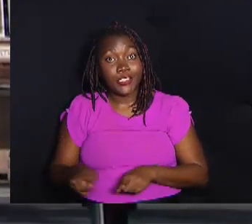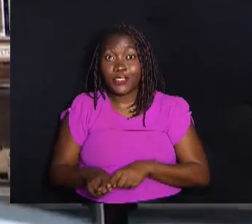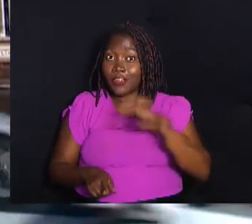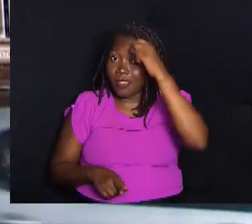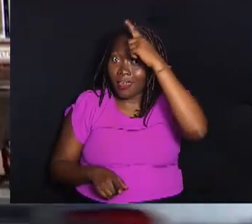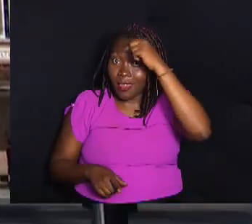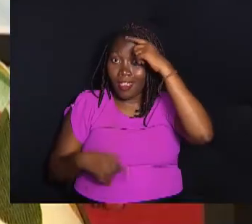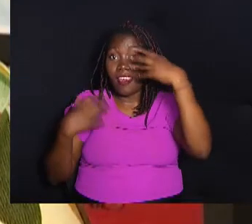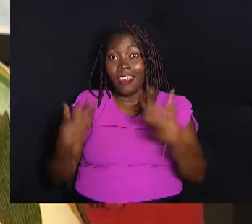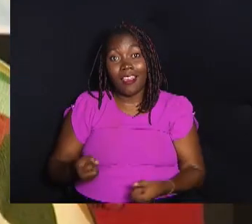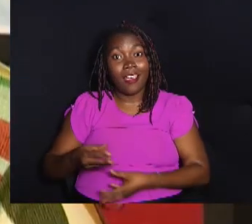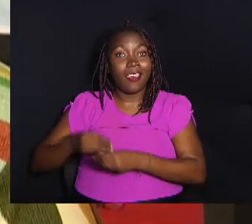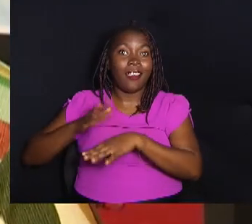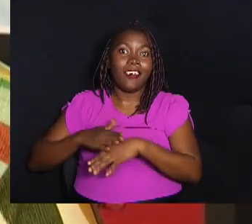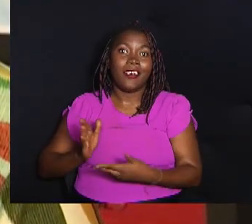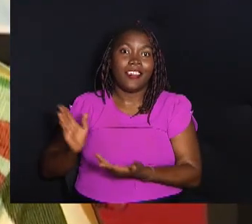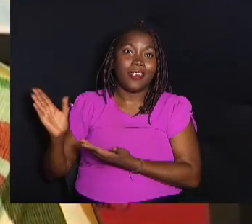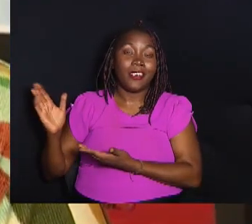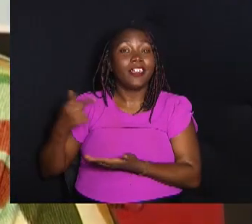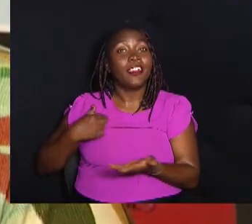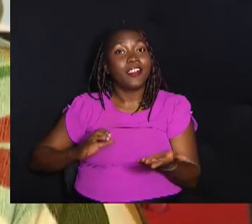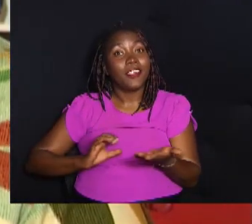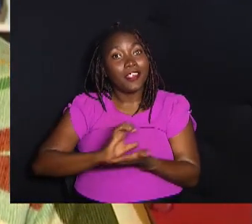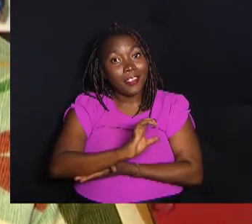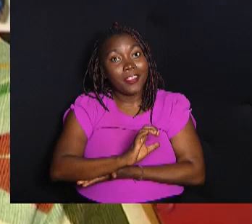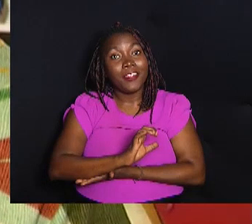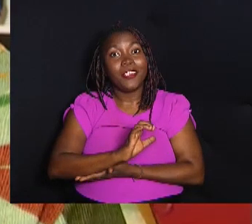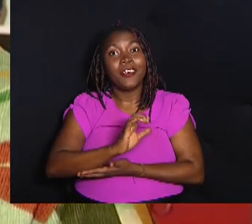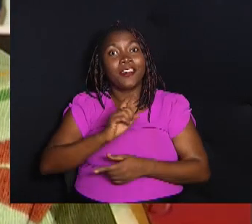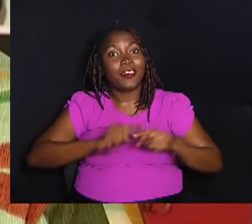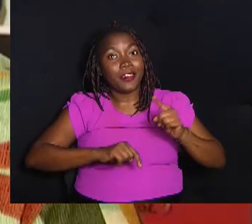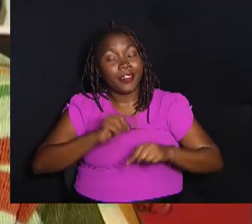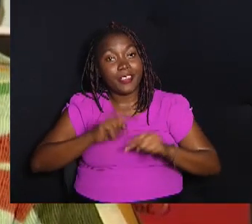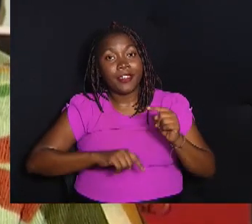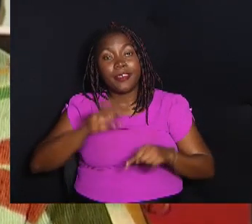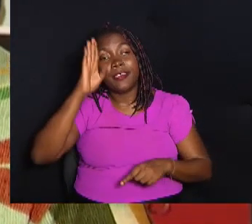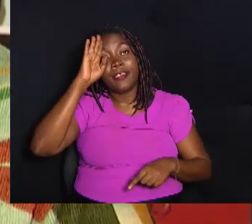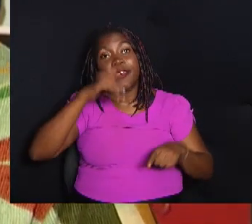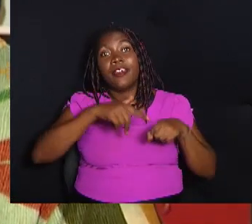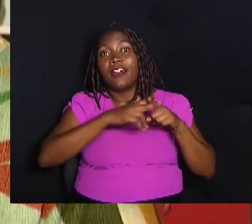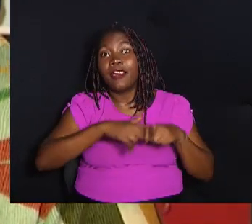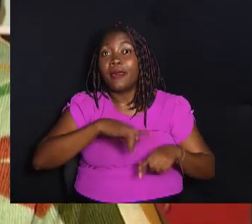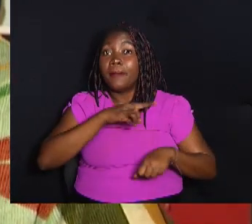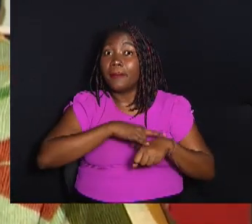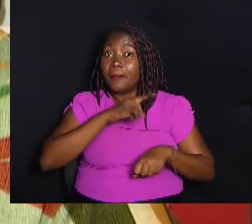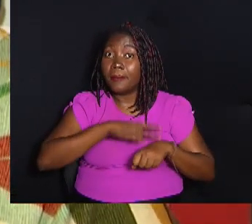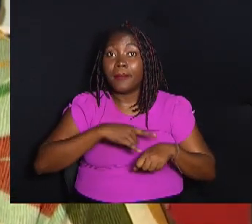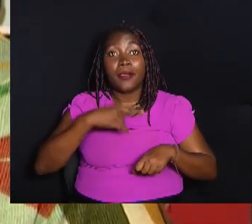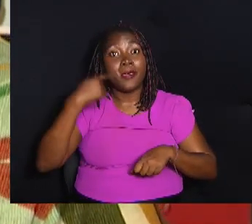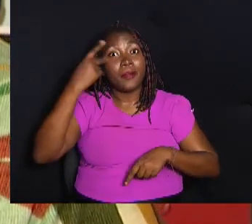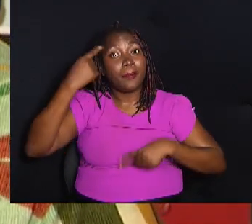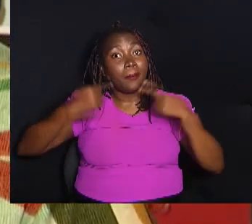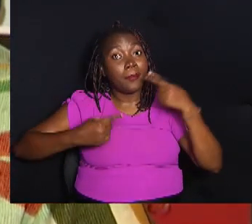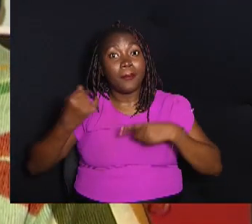emendas da parlamentar eu atribui verbas pro abrigo principalmente pra reforma do banheiro né Isso é uma política importante